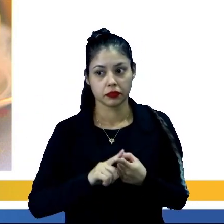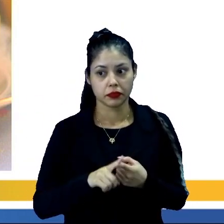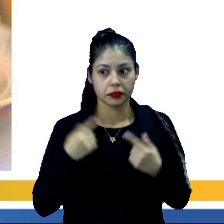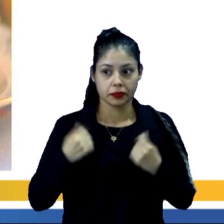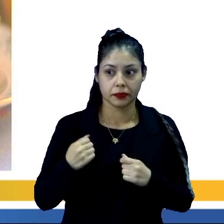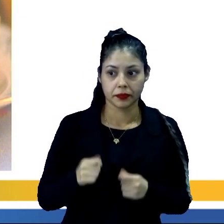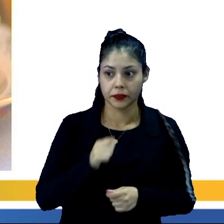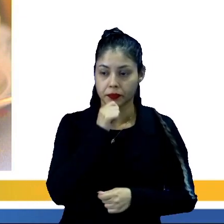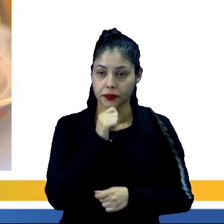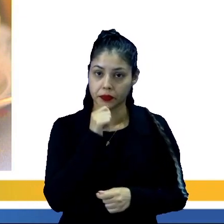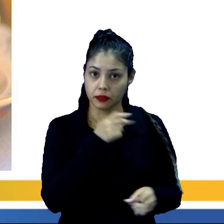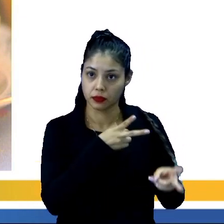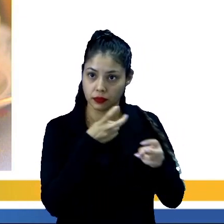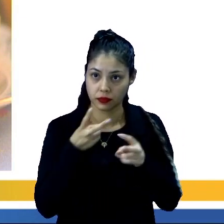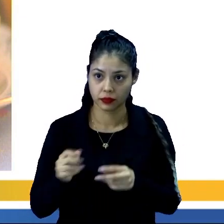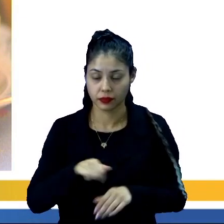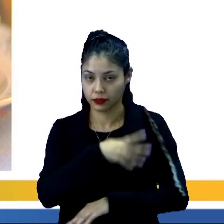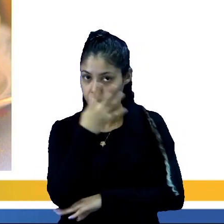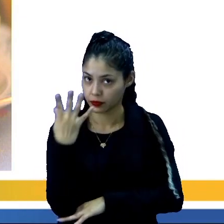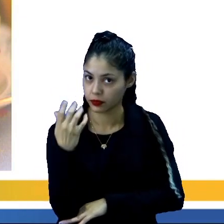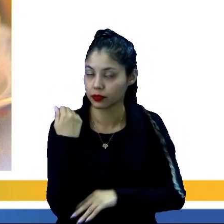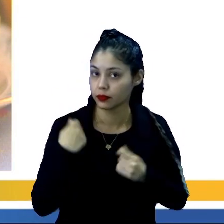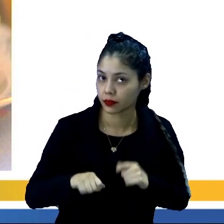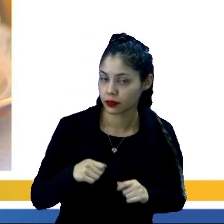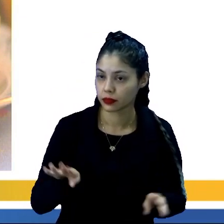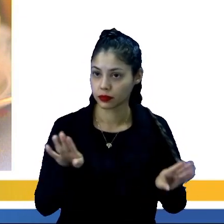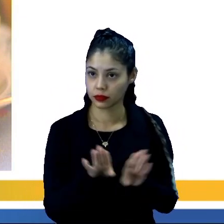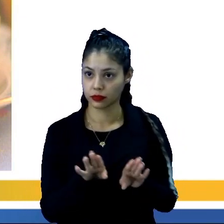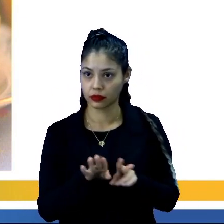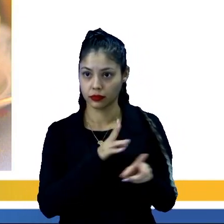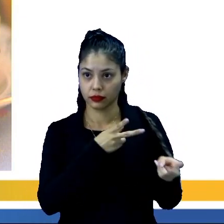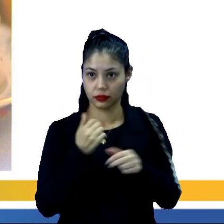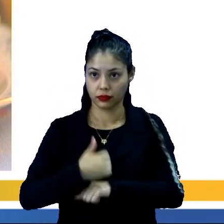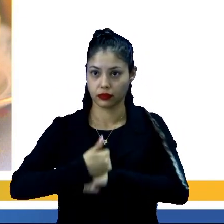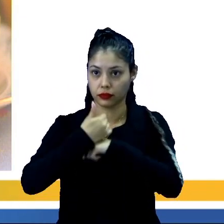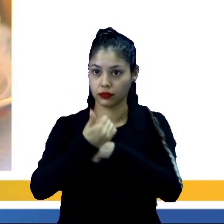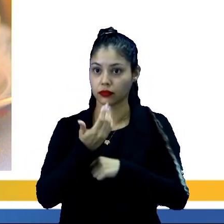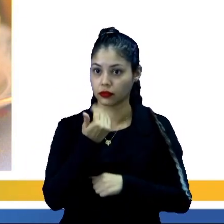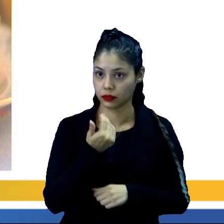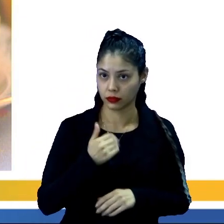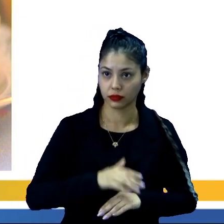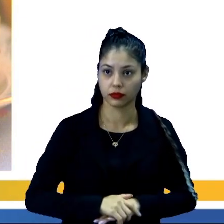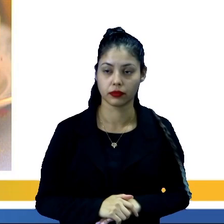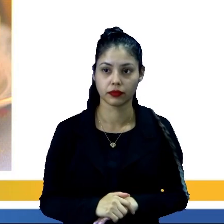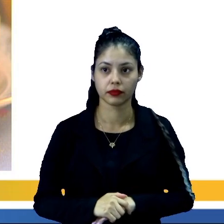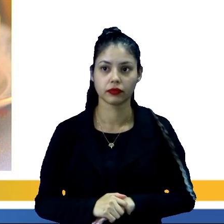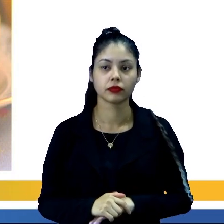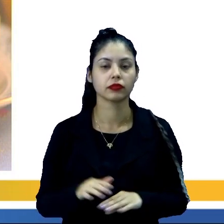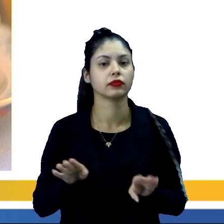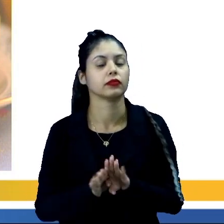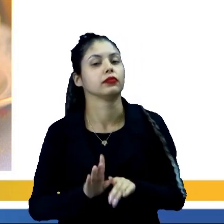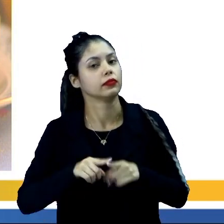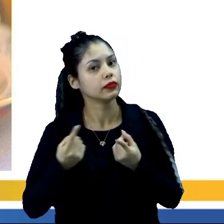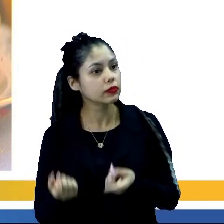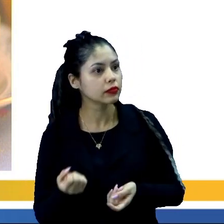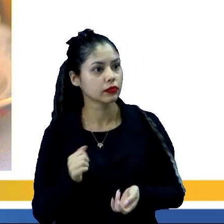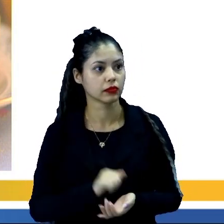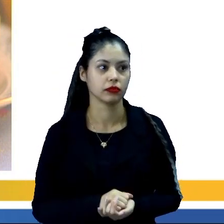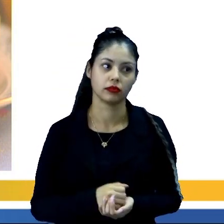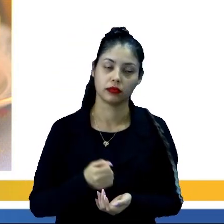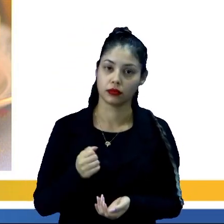Então, a gente, além de observar a quantidade, a gente precisa também observar a qualidade ali dos alimentos. Embora eles